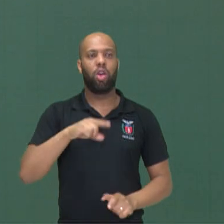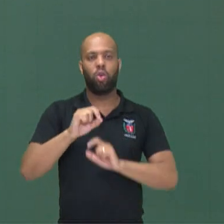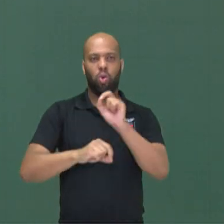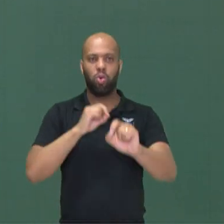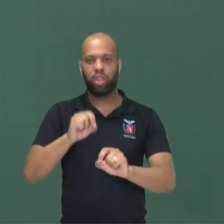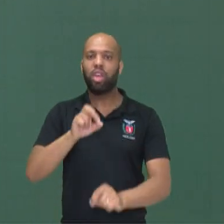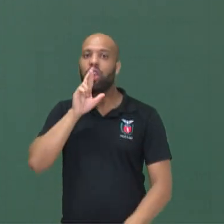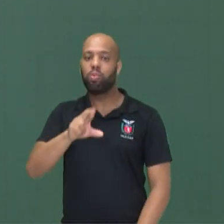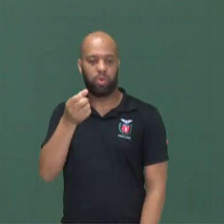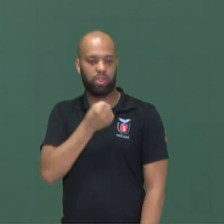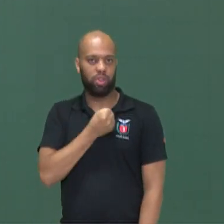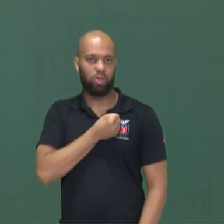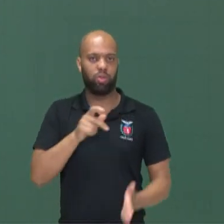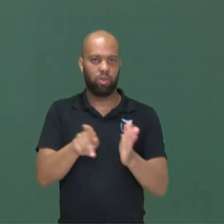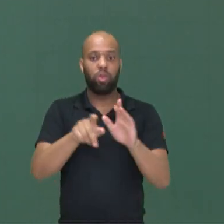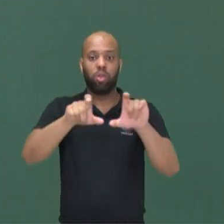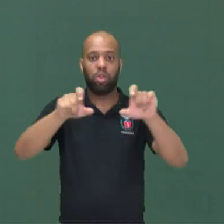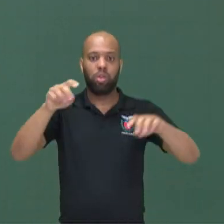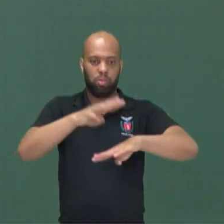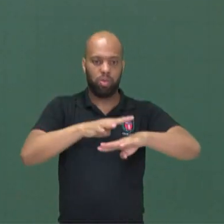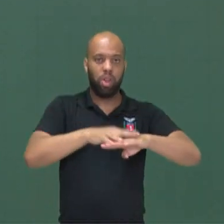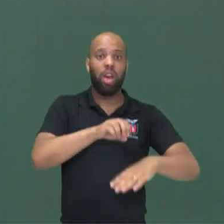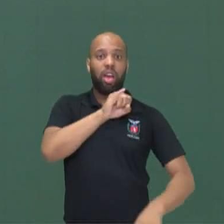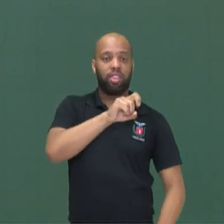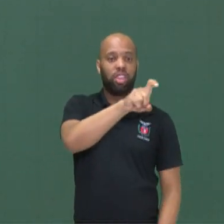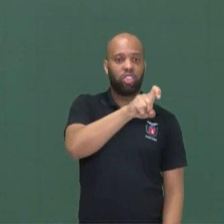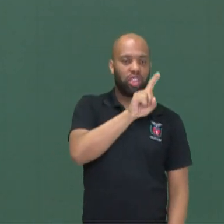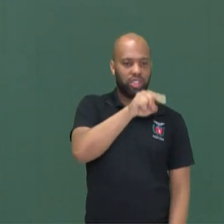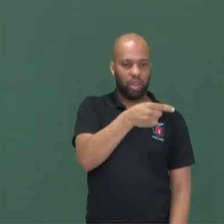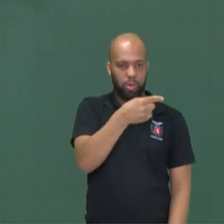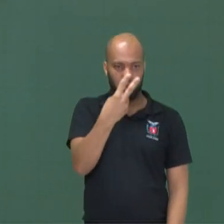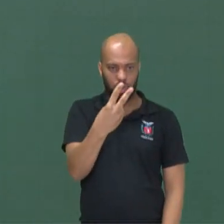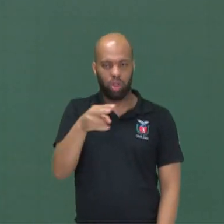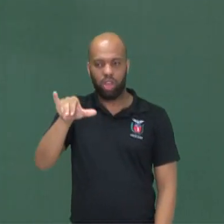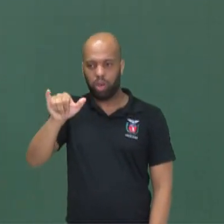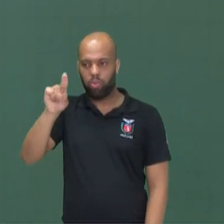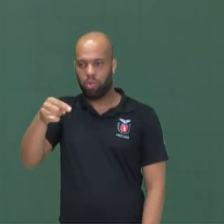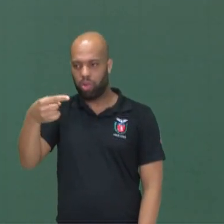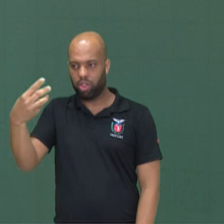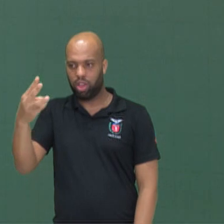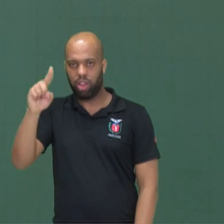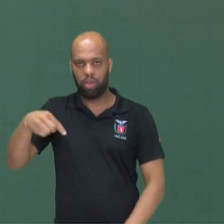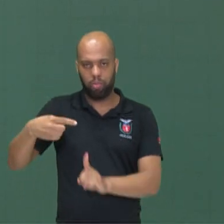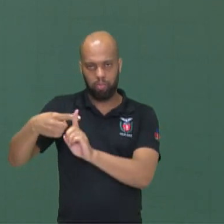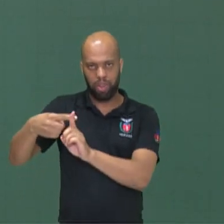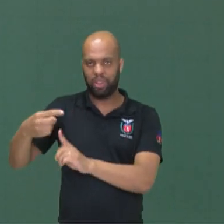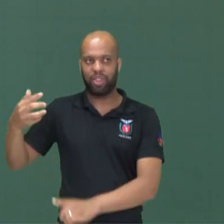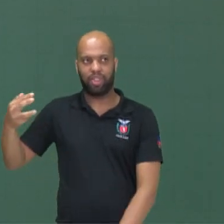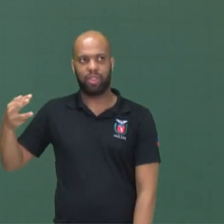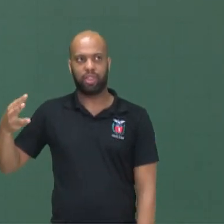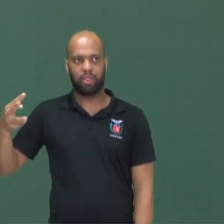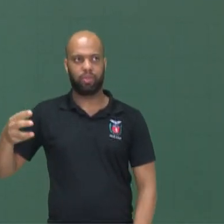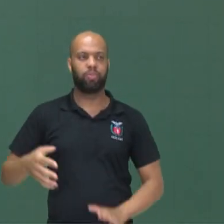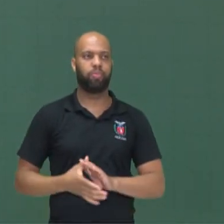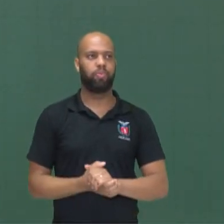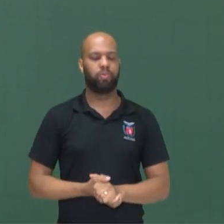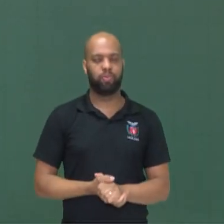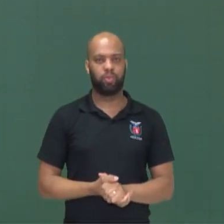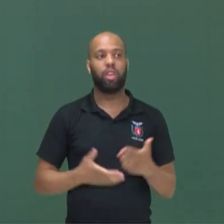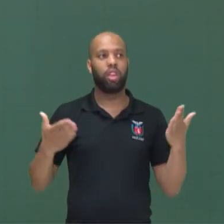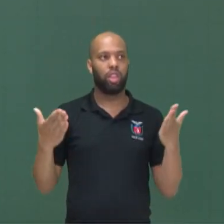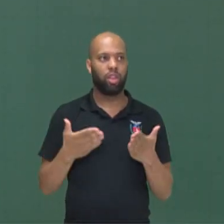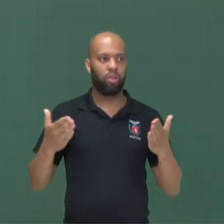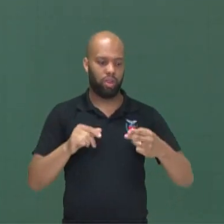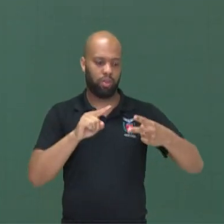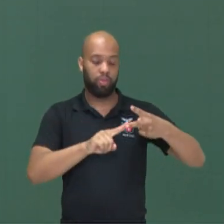expressão algébrica, quando o x vale menos 2 e o y vale menos 3, é igual a mais 13. Beleza?